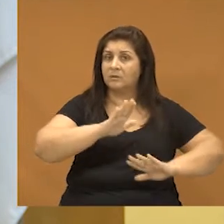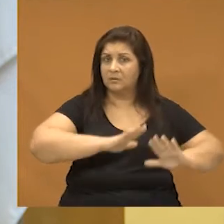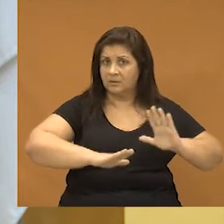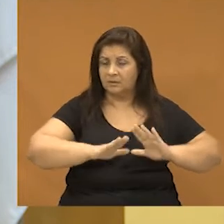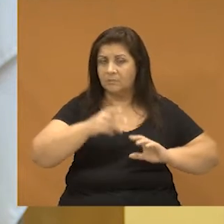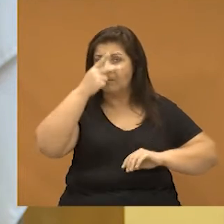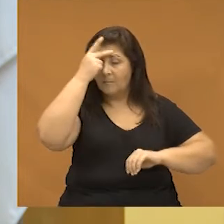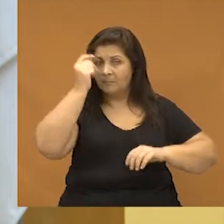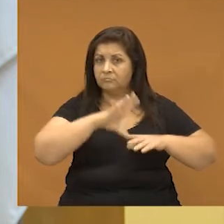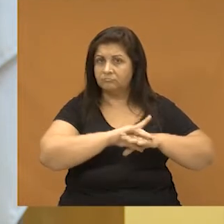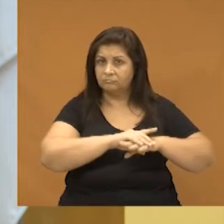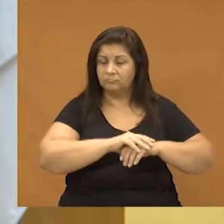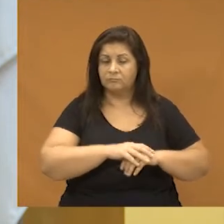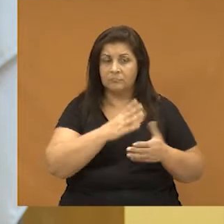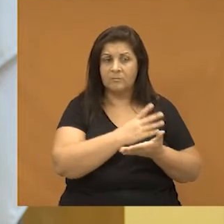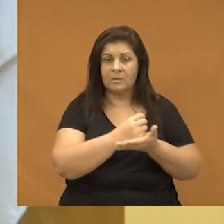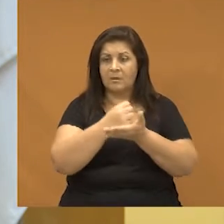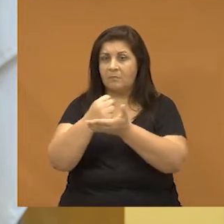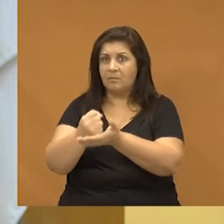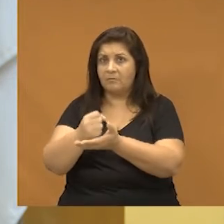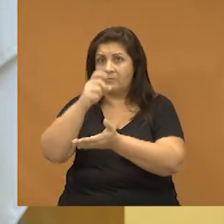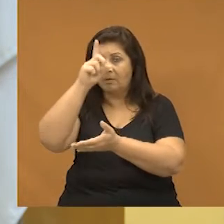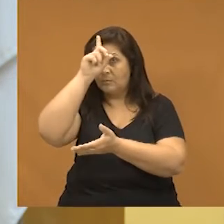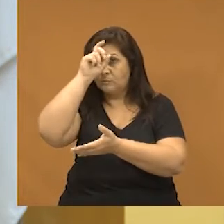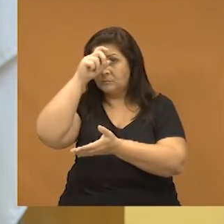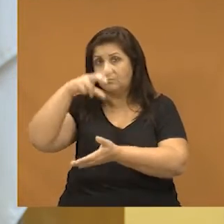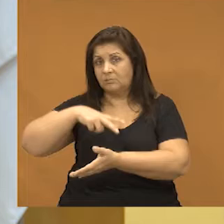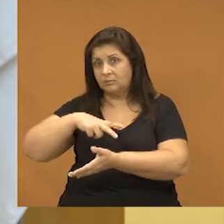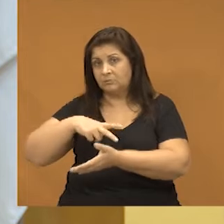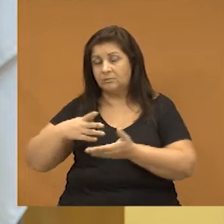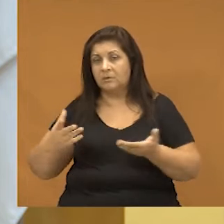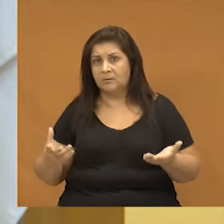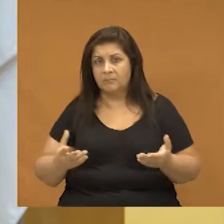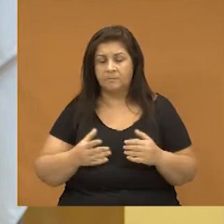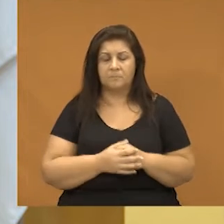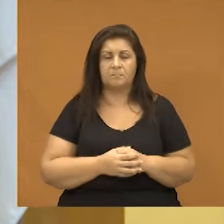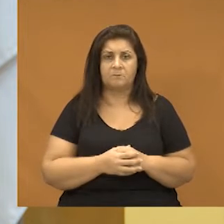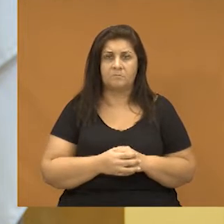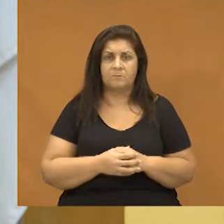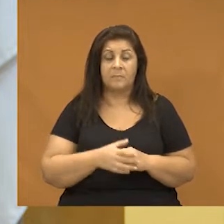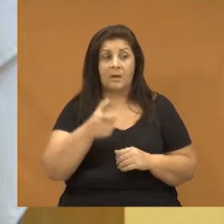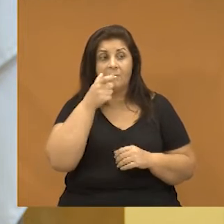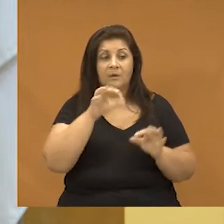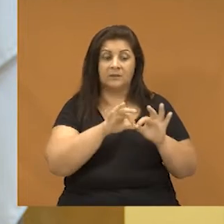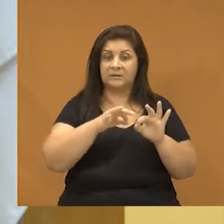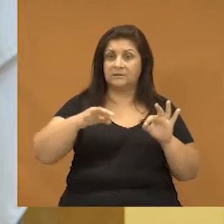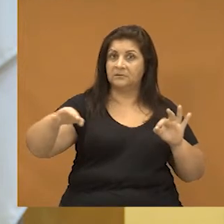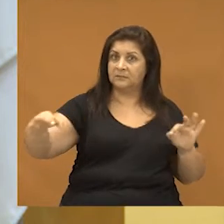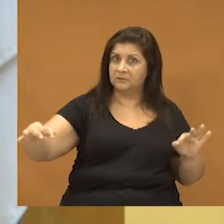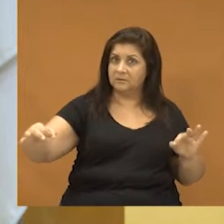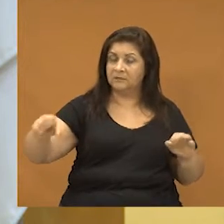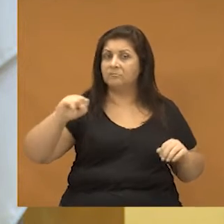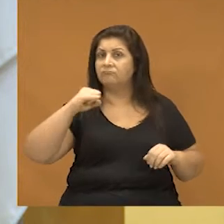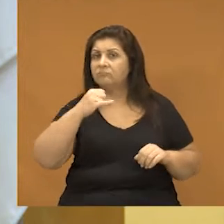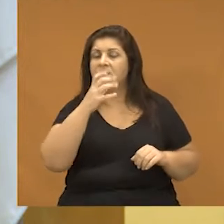possibilidade de remoção para estabelecimento privado, considerando a distância, a